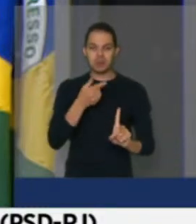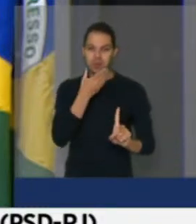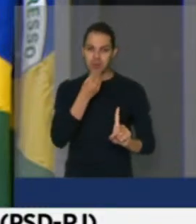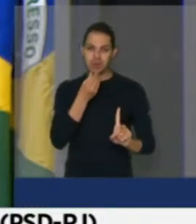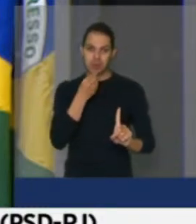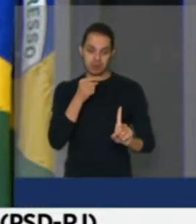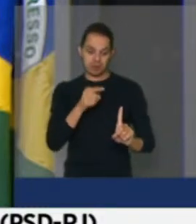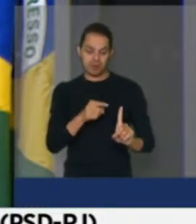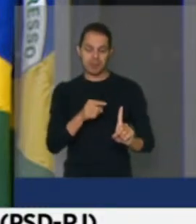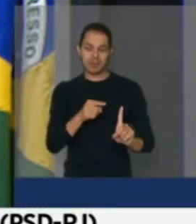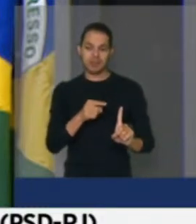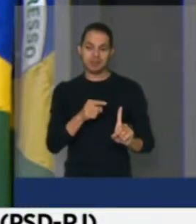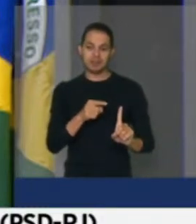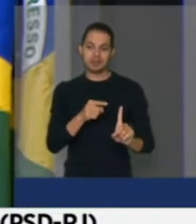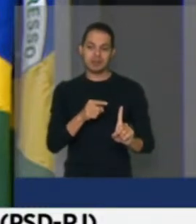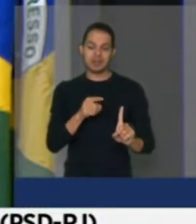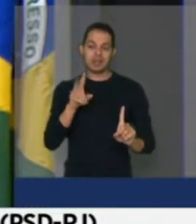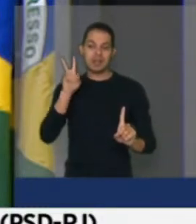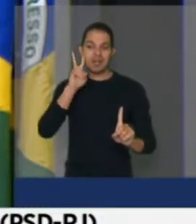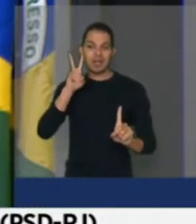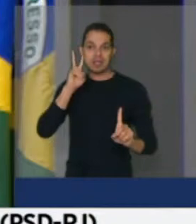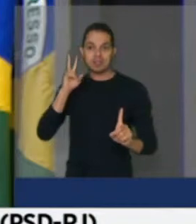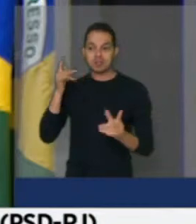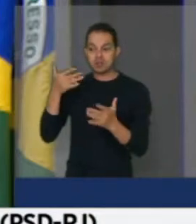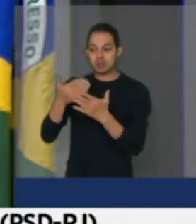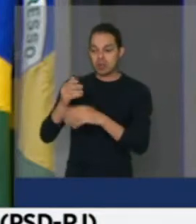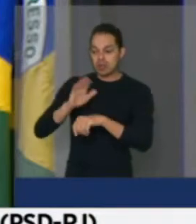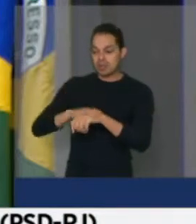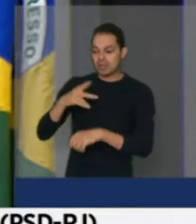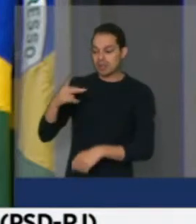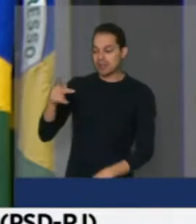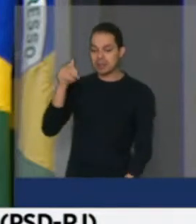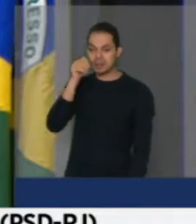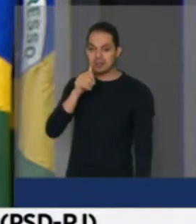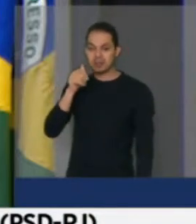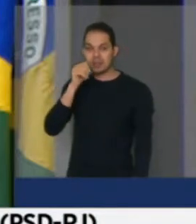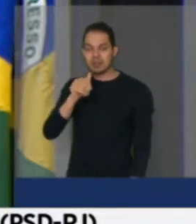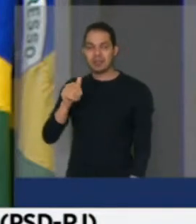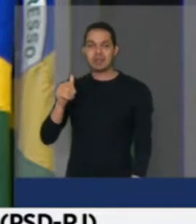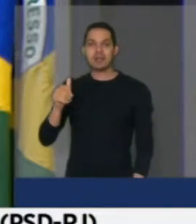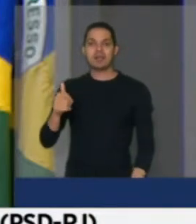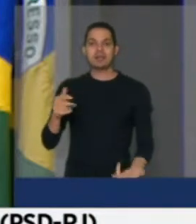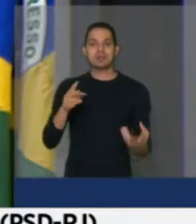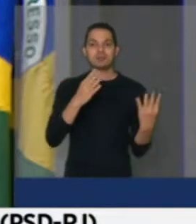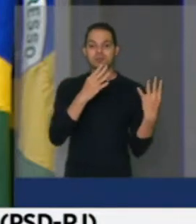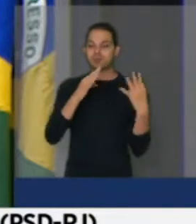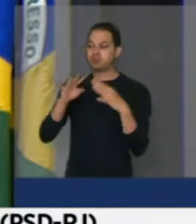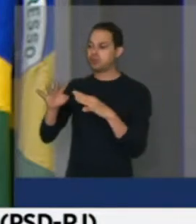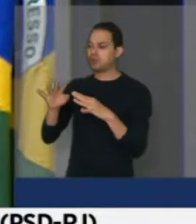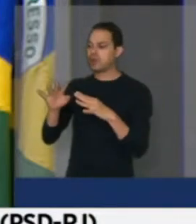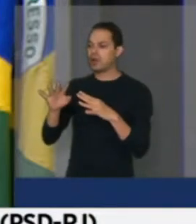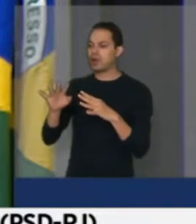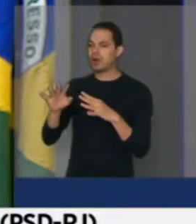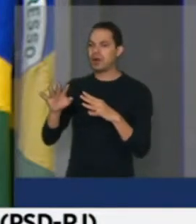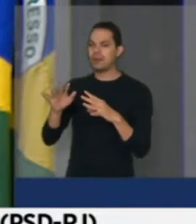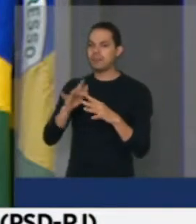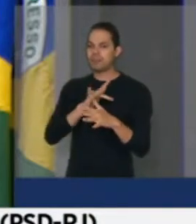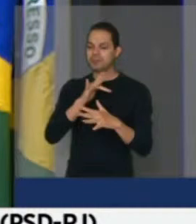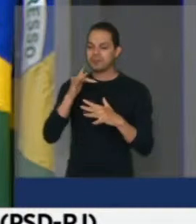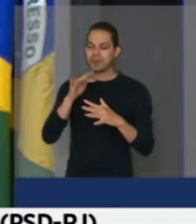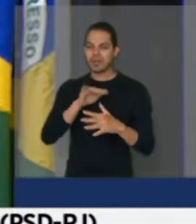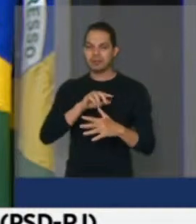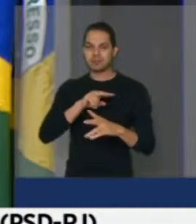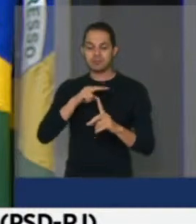a imagem, a história da Flor de Lis foi massacrada e reconstruída pelo prisma daqueles que são seus